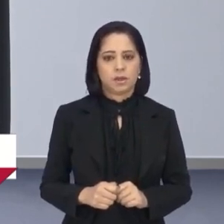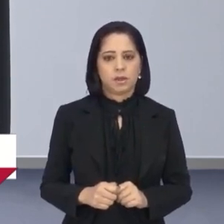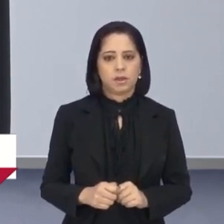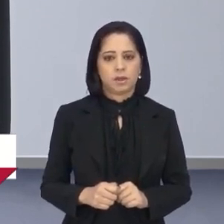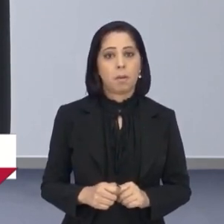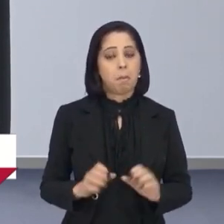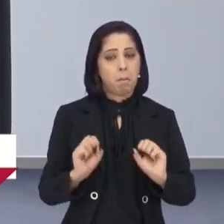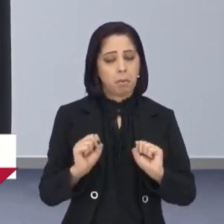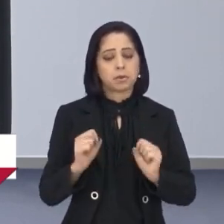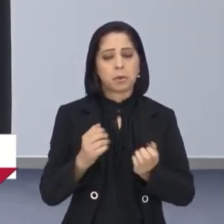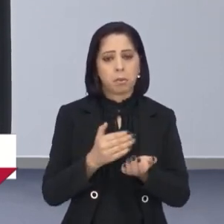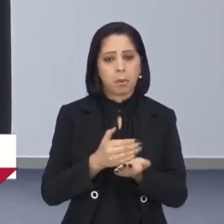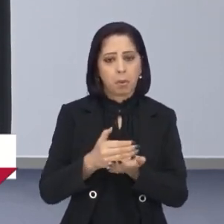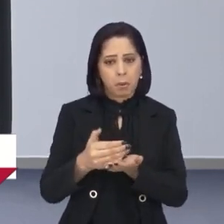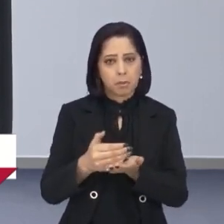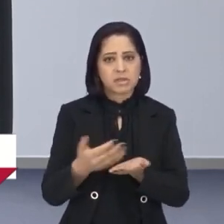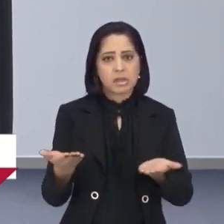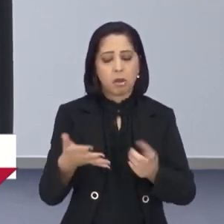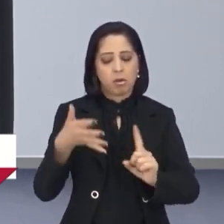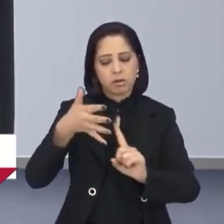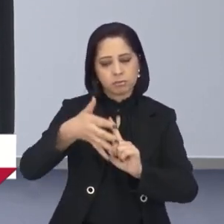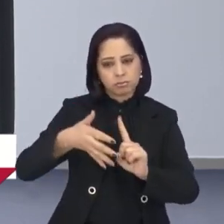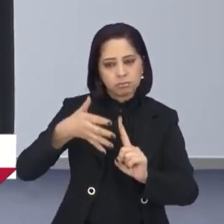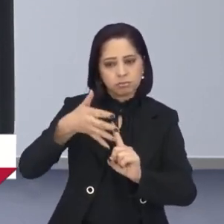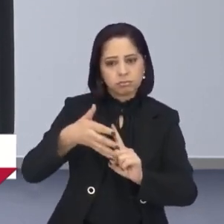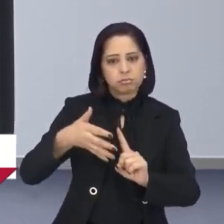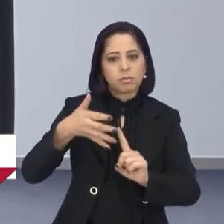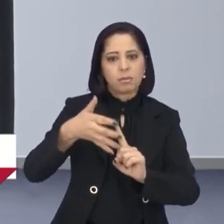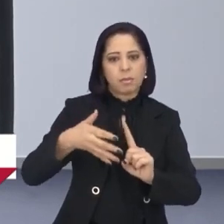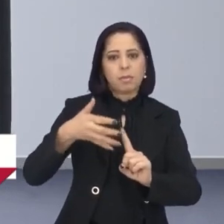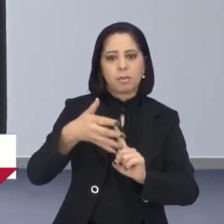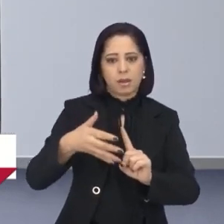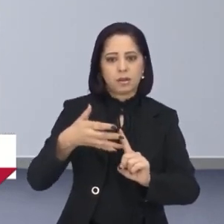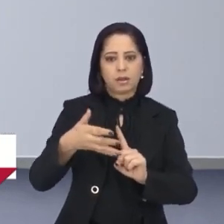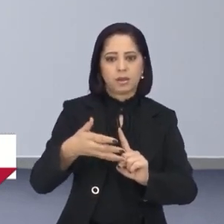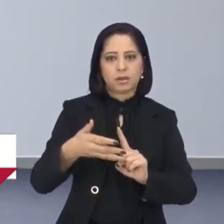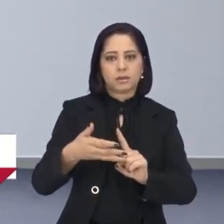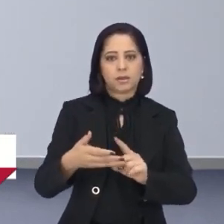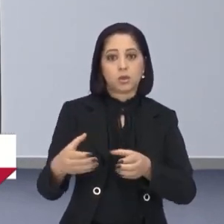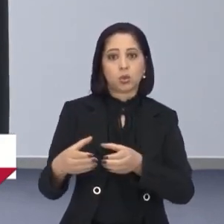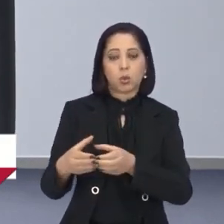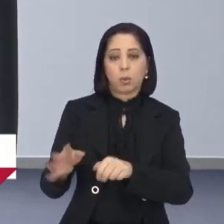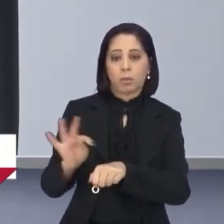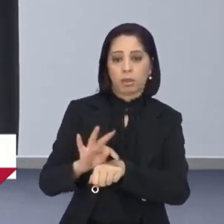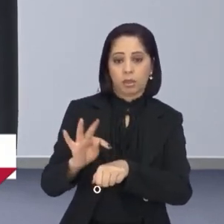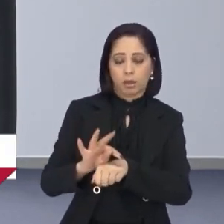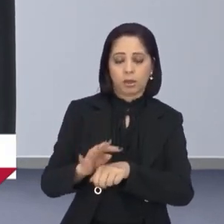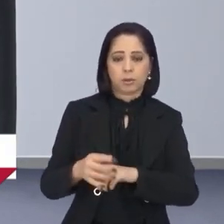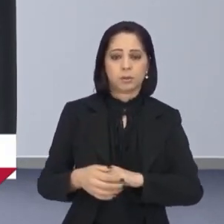podemos começar os trabalhos da da parte técnica